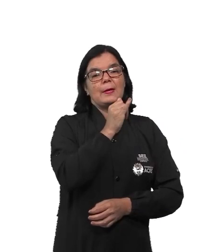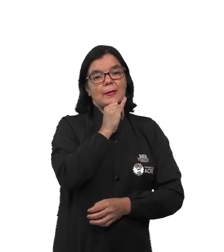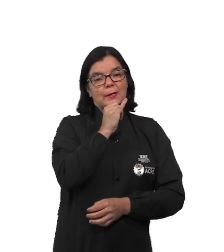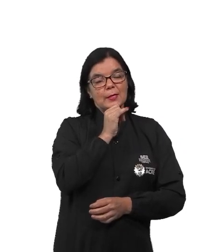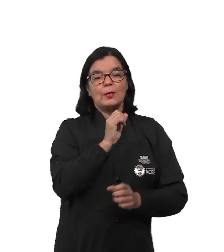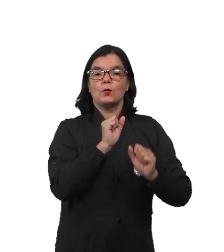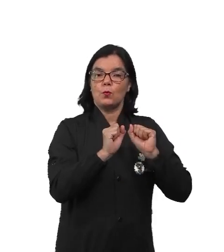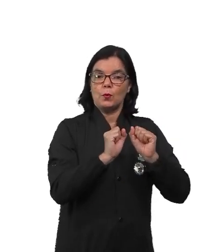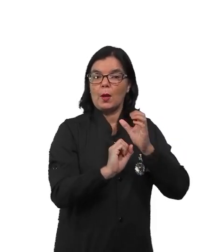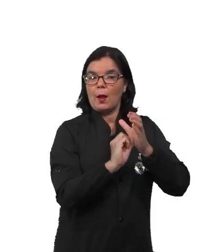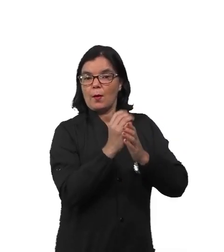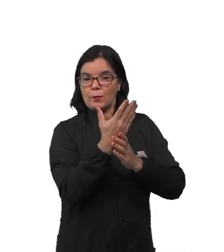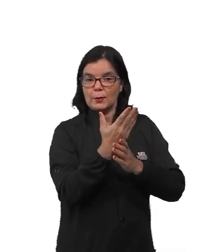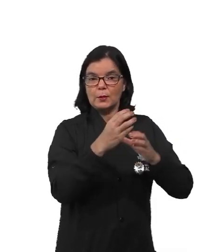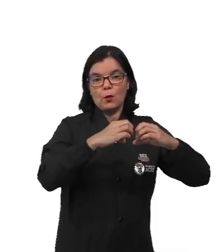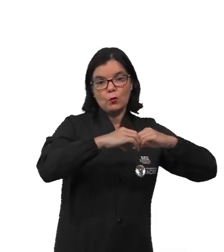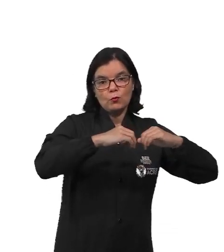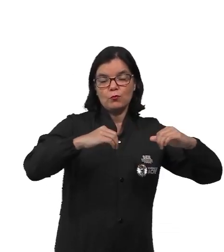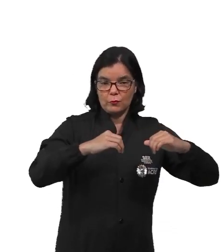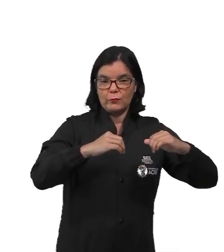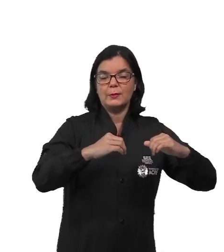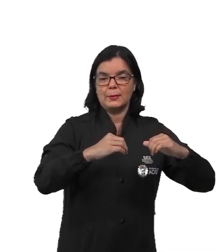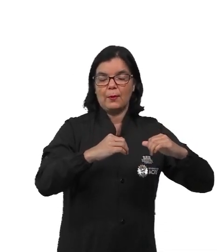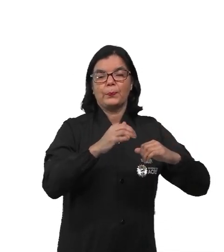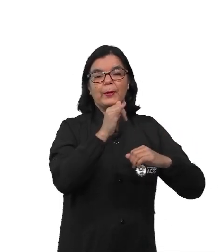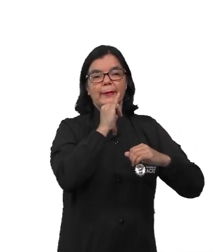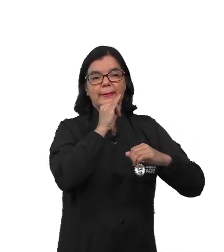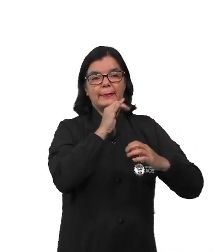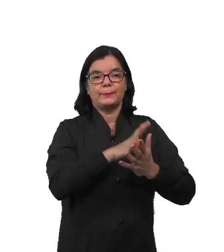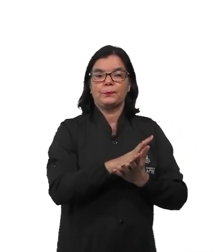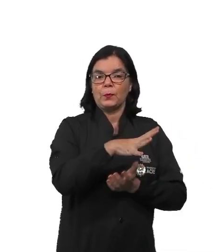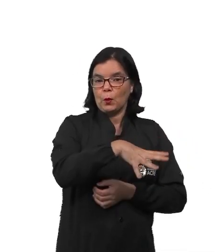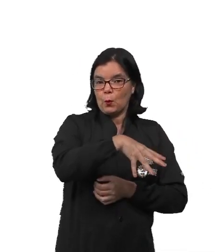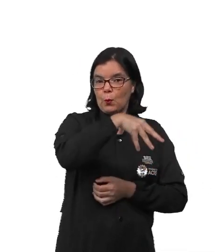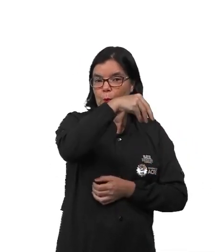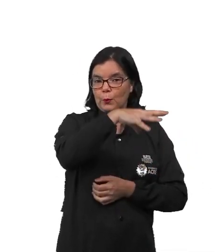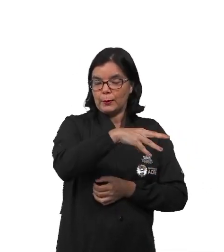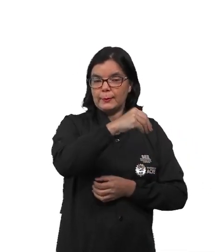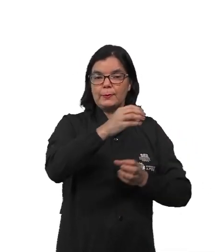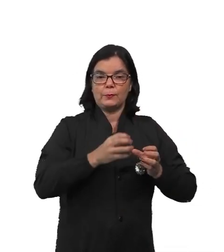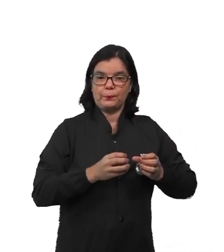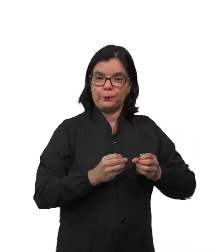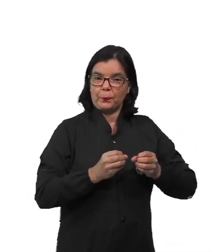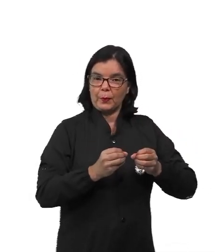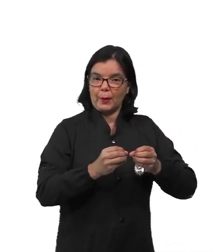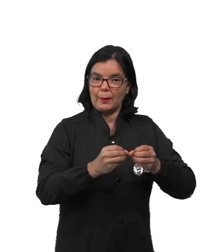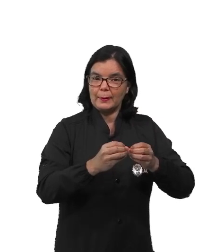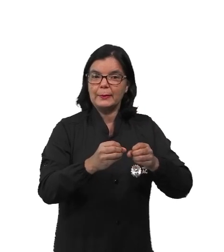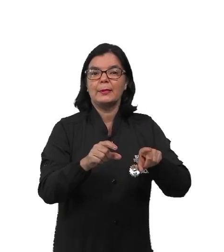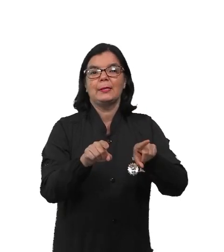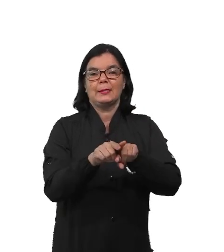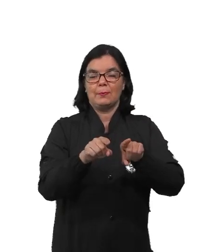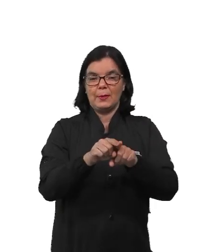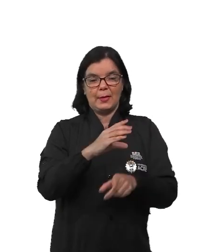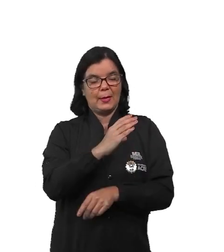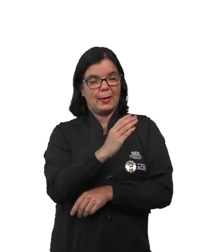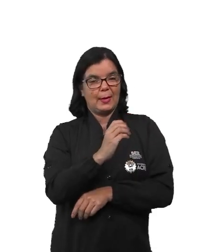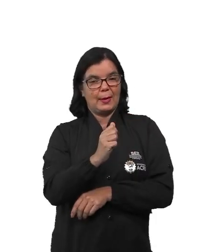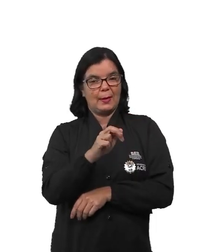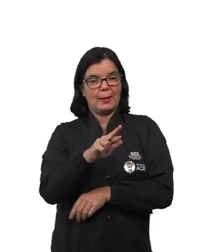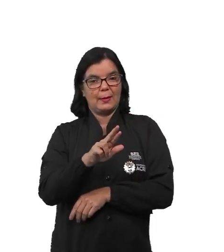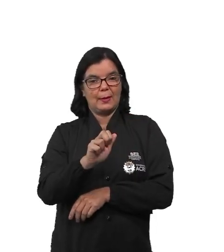ou não ocorrer por divisão de trabalho. Exemplos: corais, bactérias como os estreptococos e